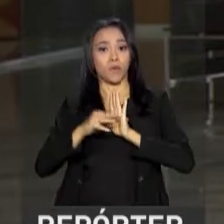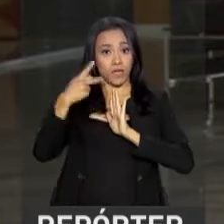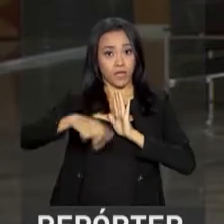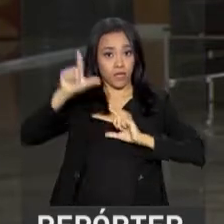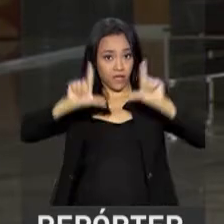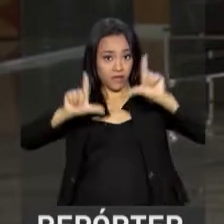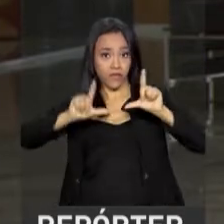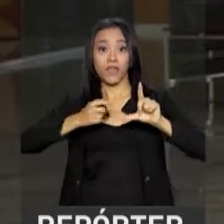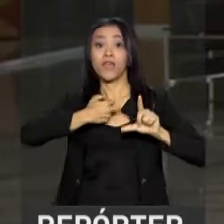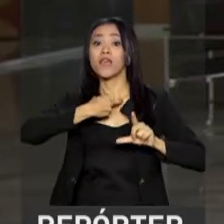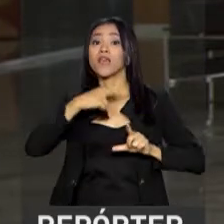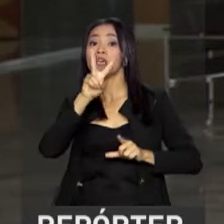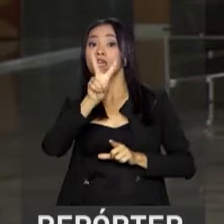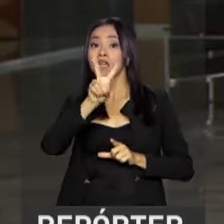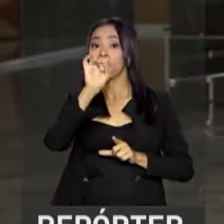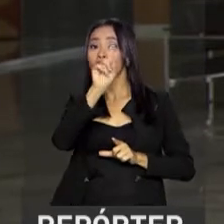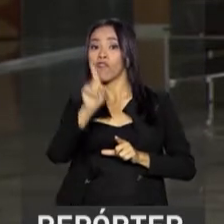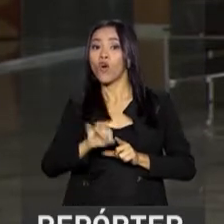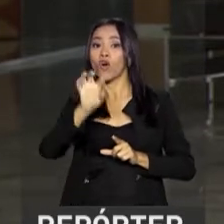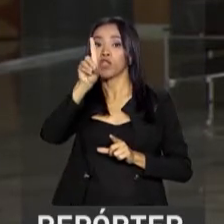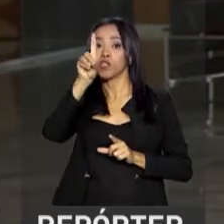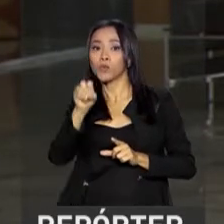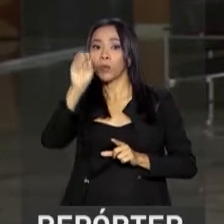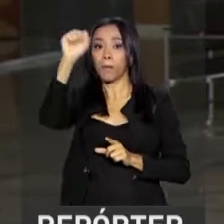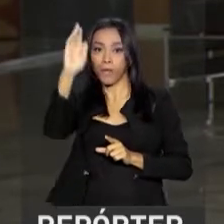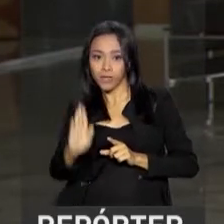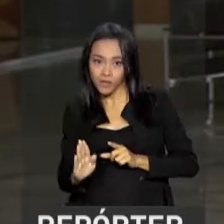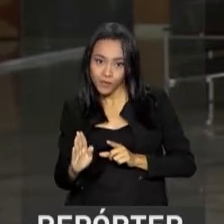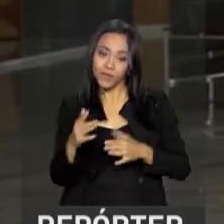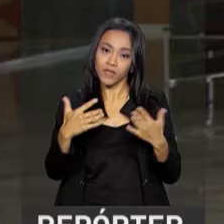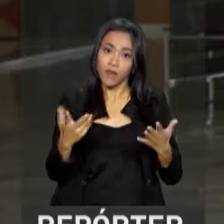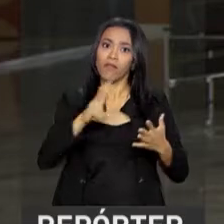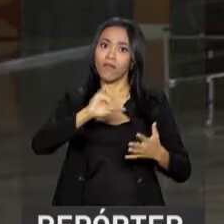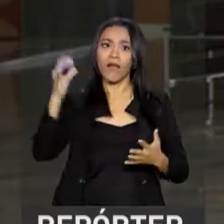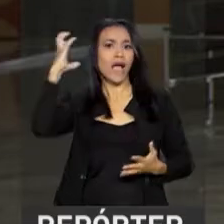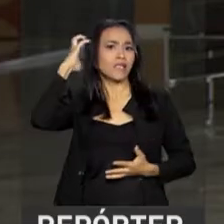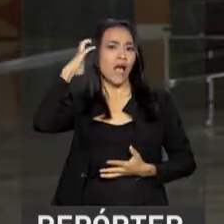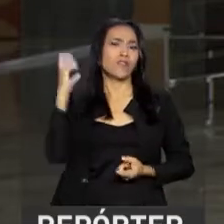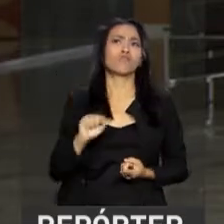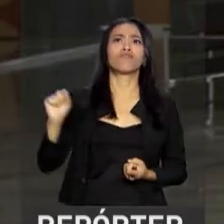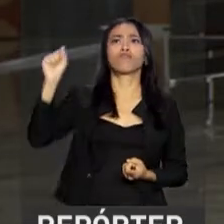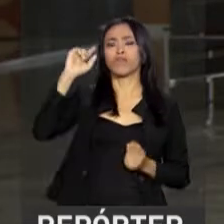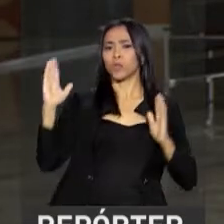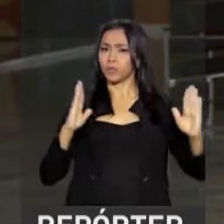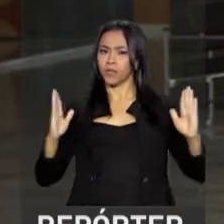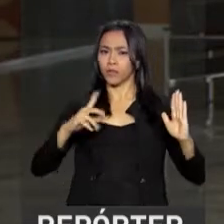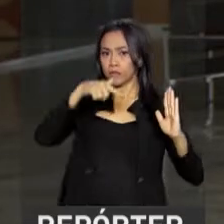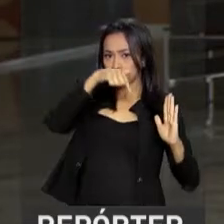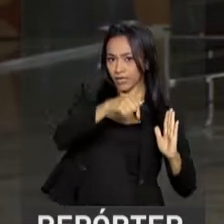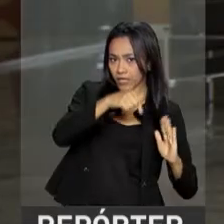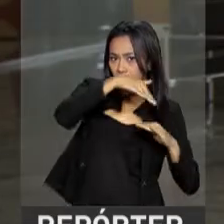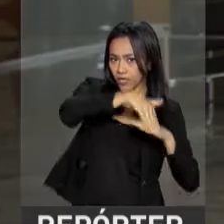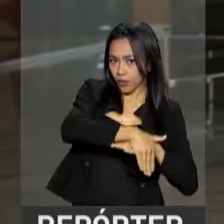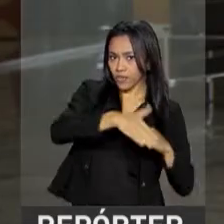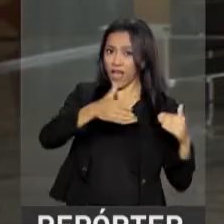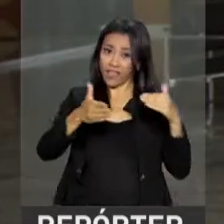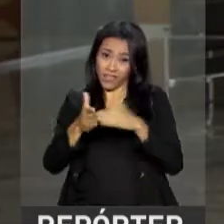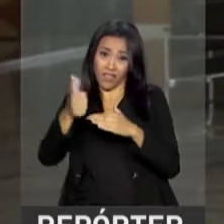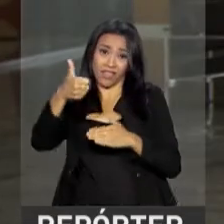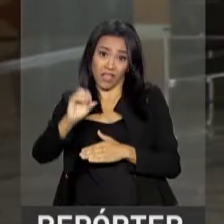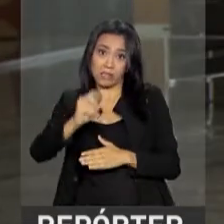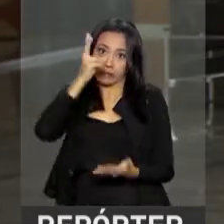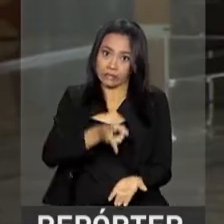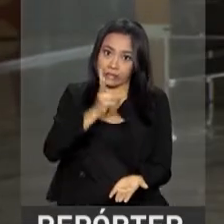agora com essa nova lei as emissoras de rádio vão poder transmitir o programa entre sete da noite e 10 na noite não necessariamente